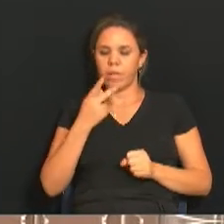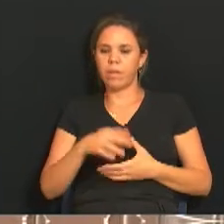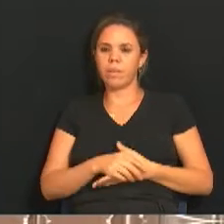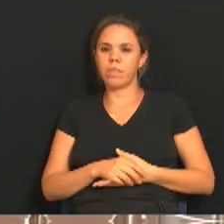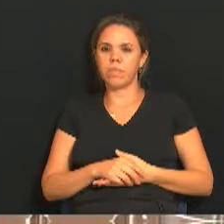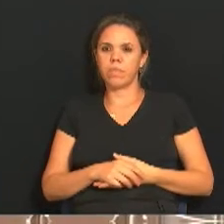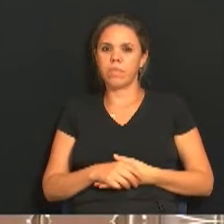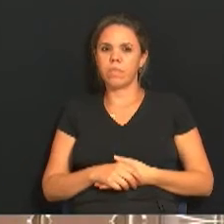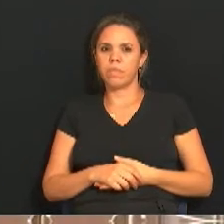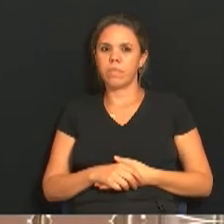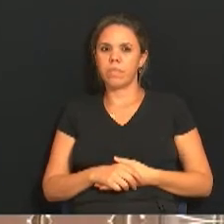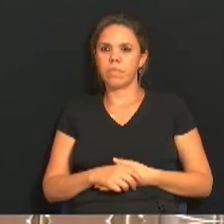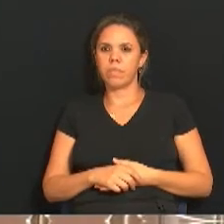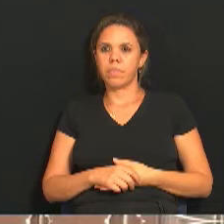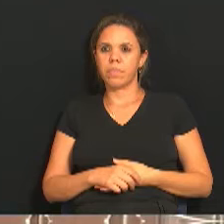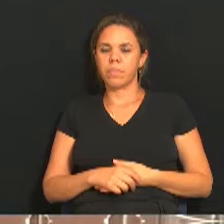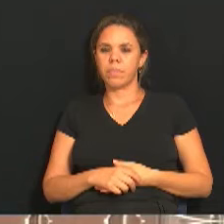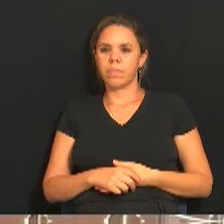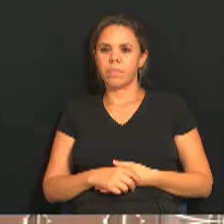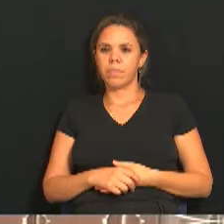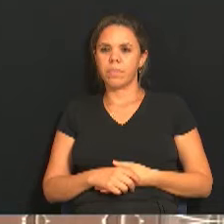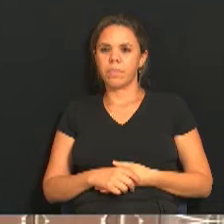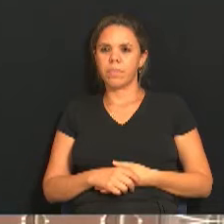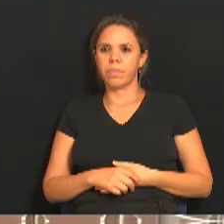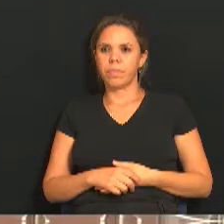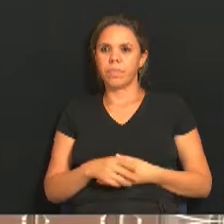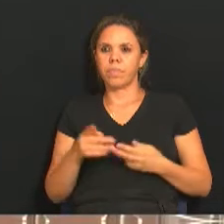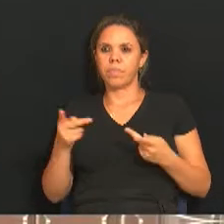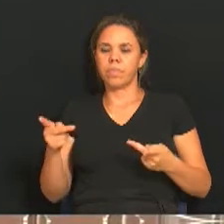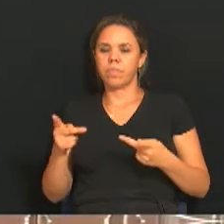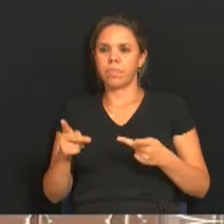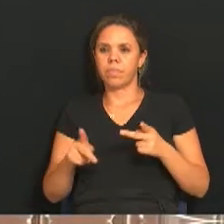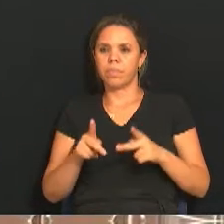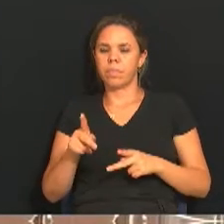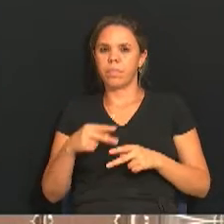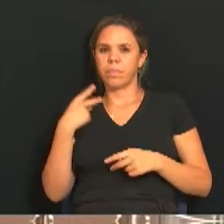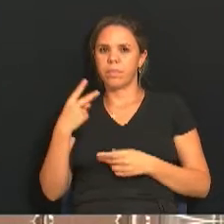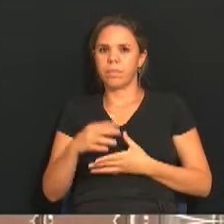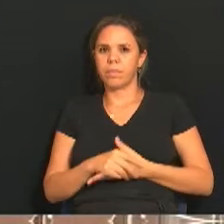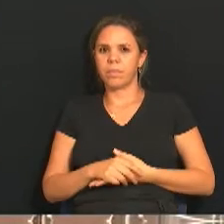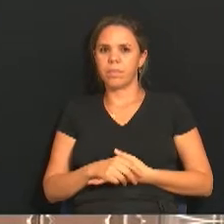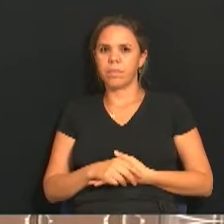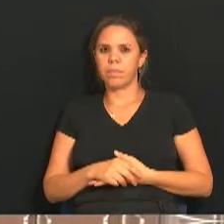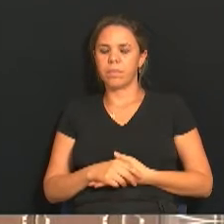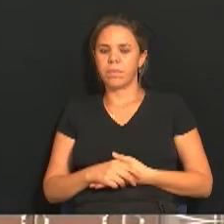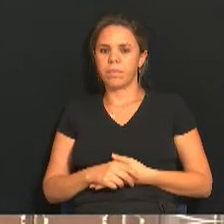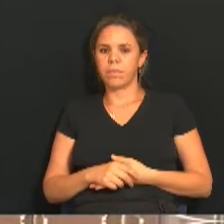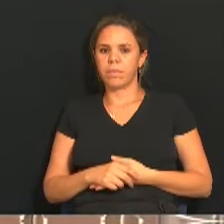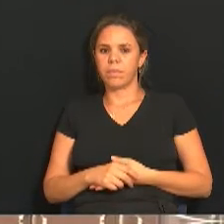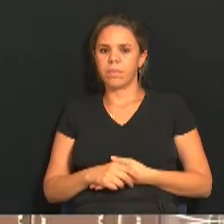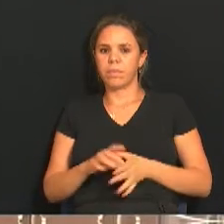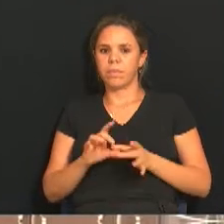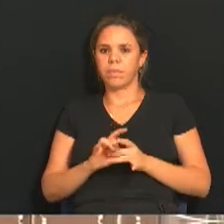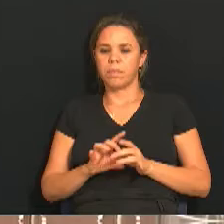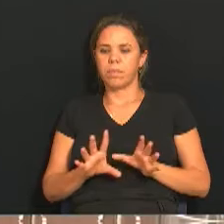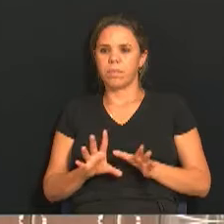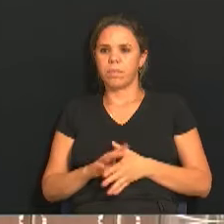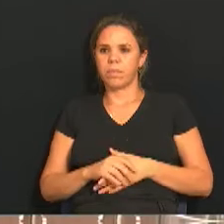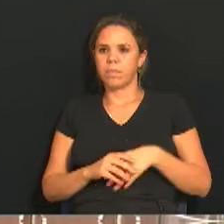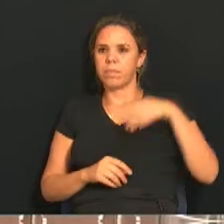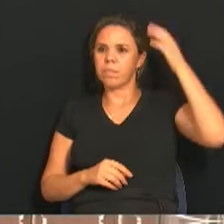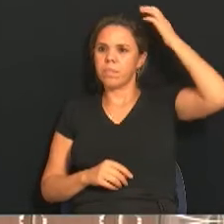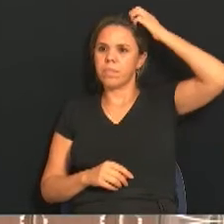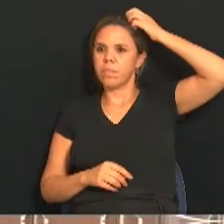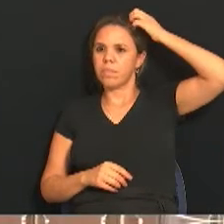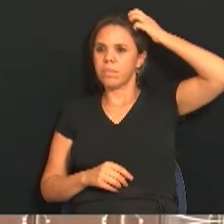vezes, de algum dos convidados, né, o vereador Arnaldo Salvetti ou o Eduardo Magoga estão liberados, e os outros, eu só